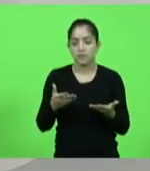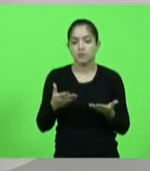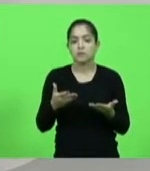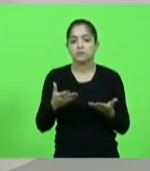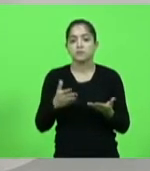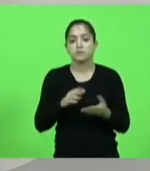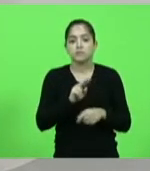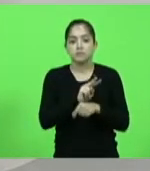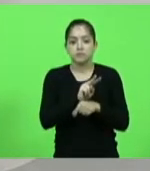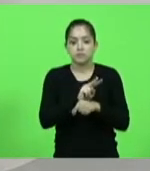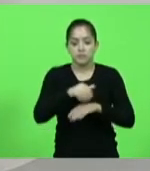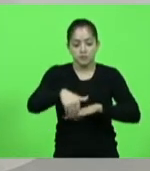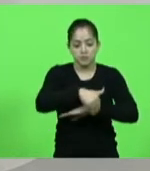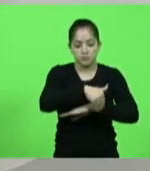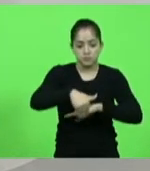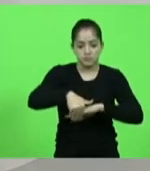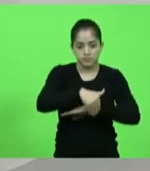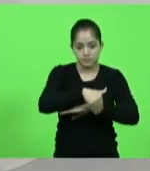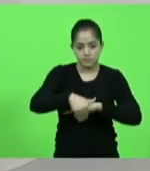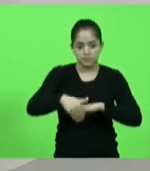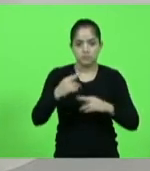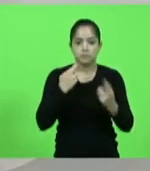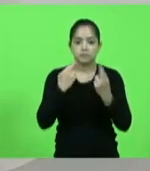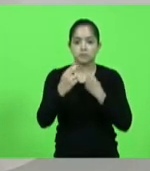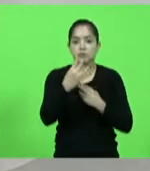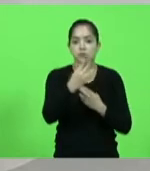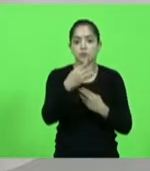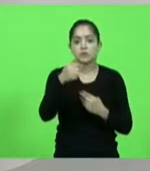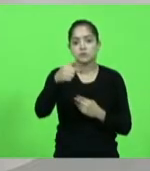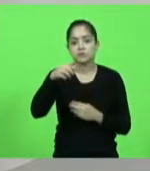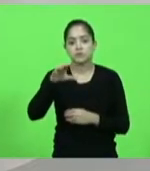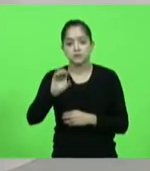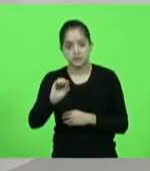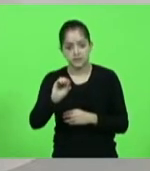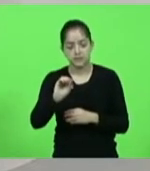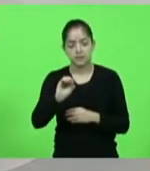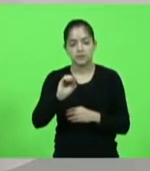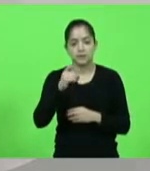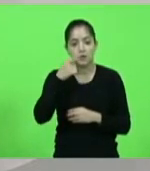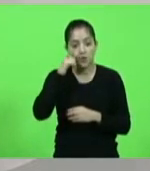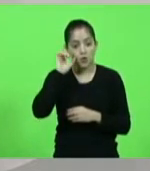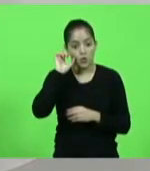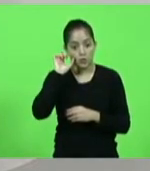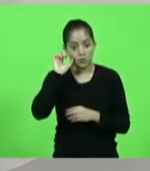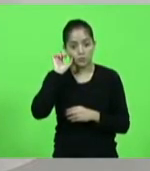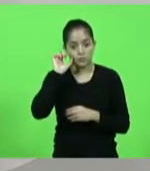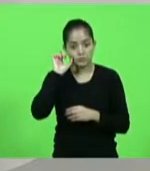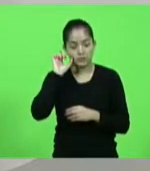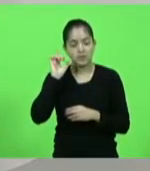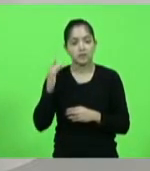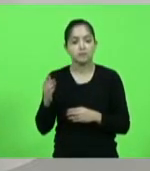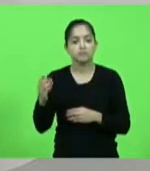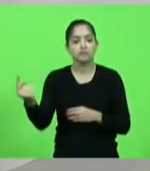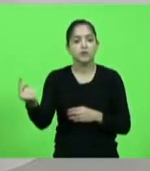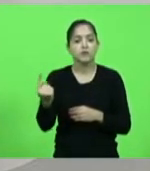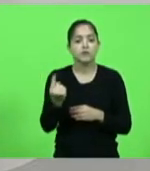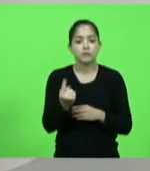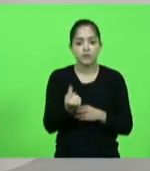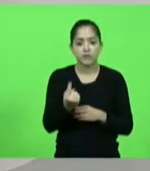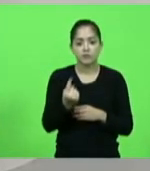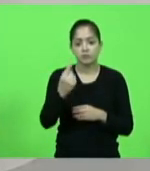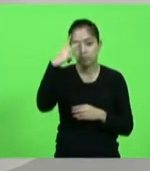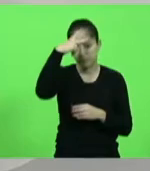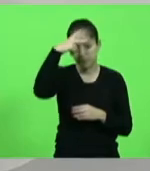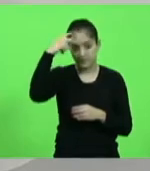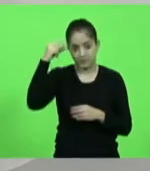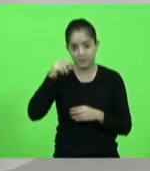conservação da BR-470. Veja, no dia de ontem eu recebi uma visita especial, o prefeito de